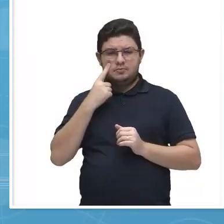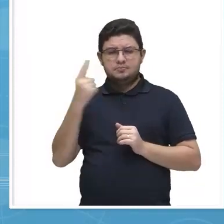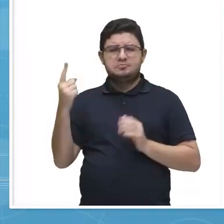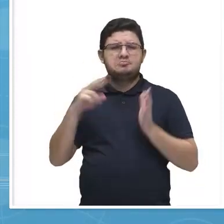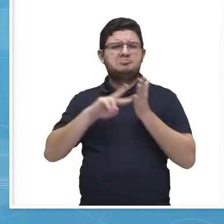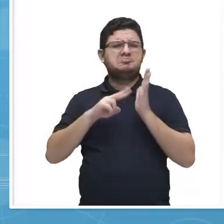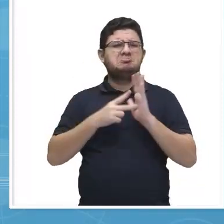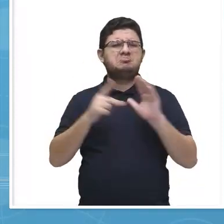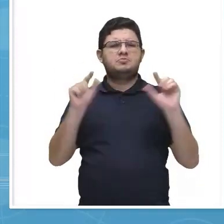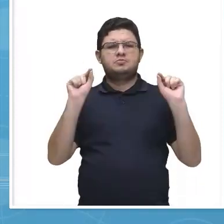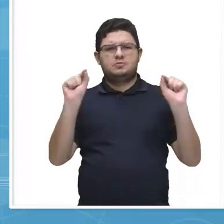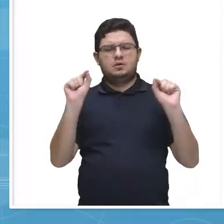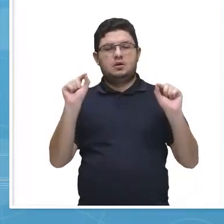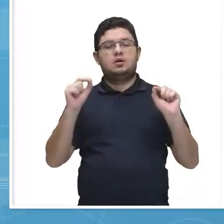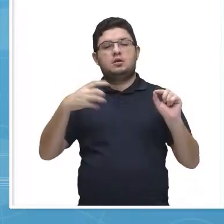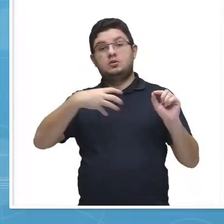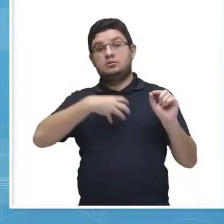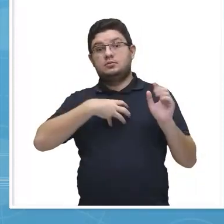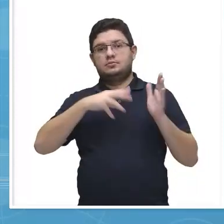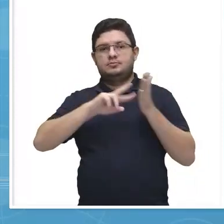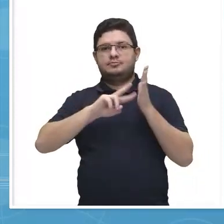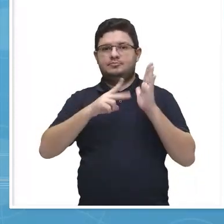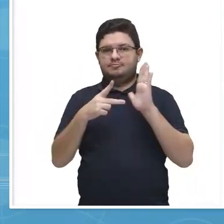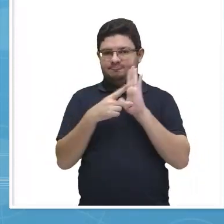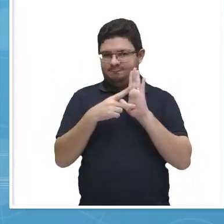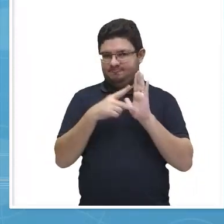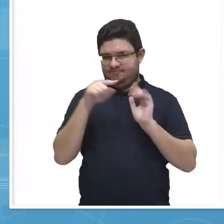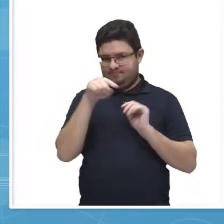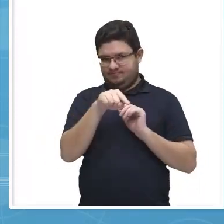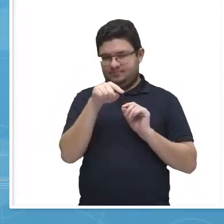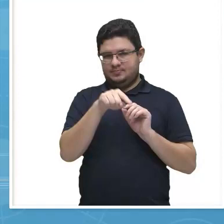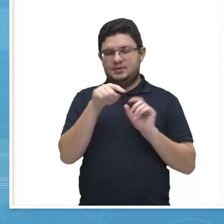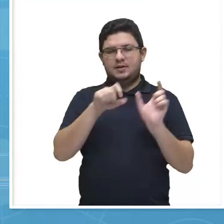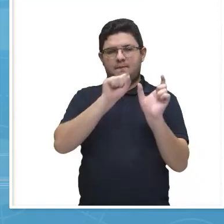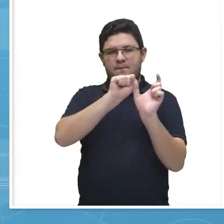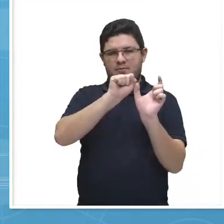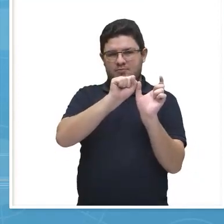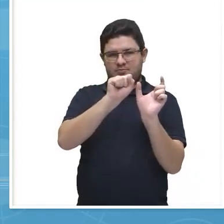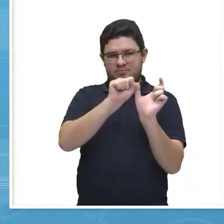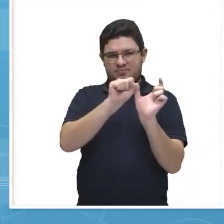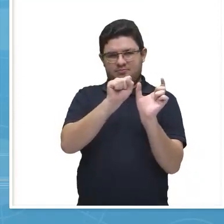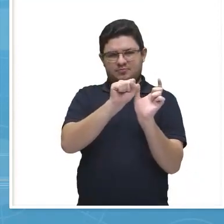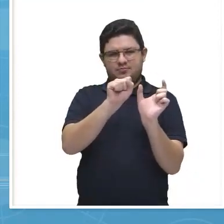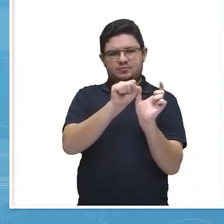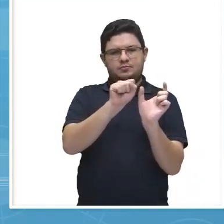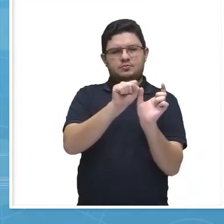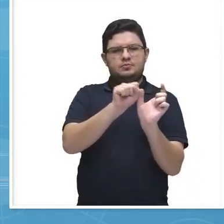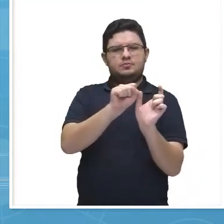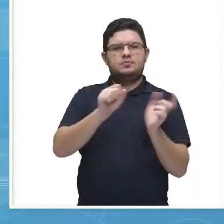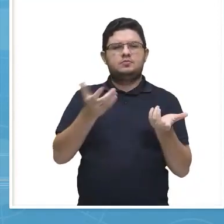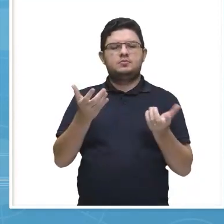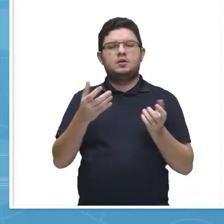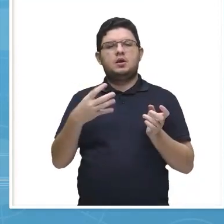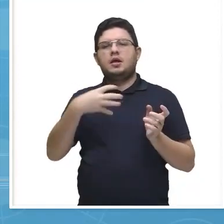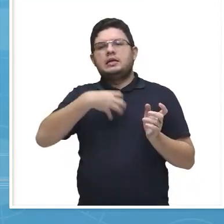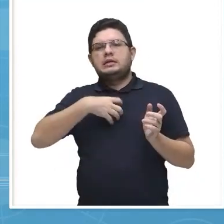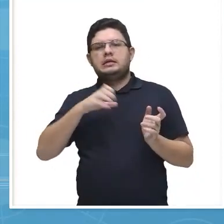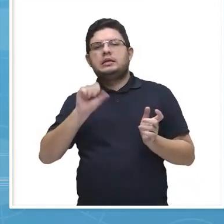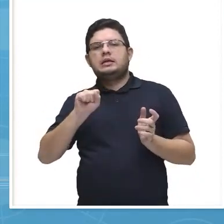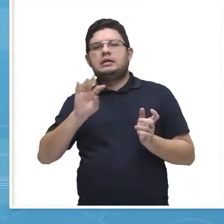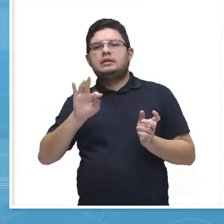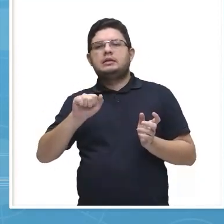Aqueles que trazem um sentido, uma noção para o sujeito, não vai indicar Não vai indicar o estado nem a